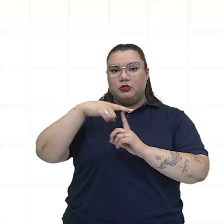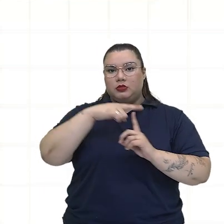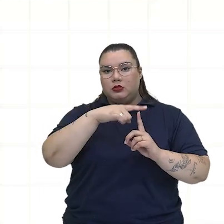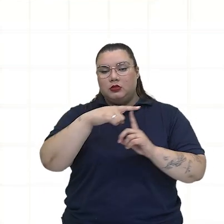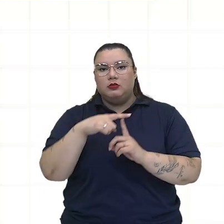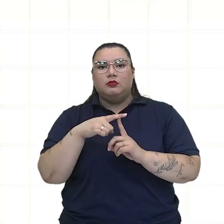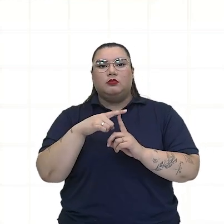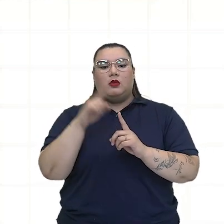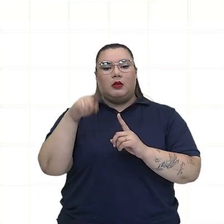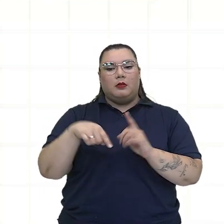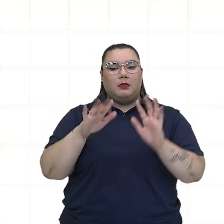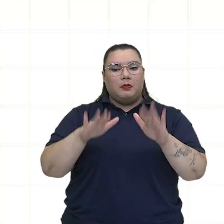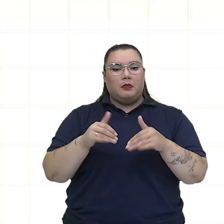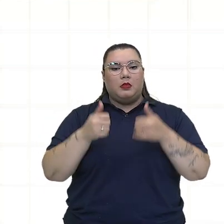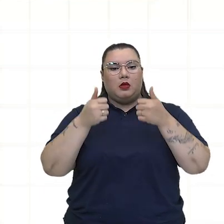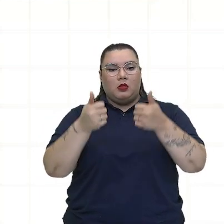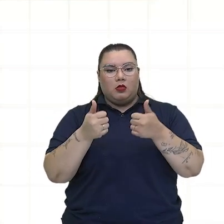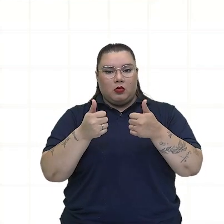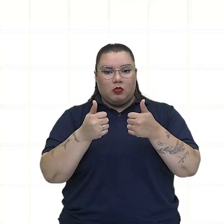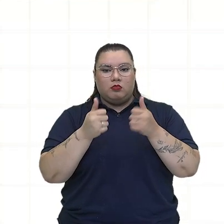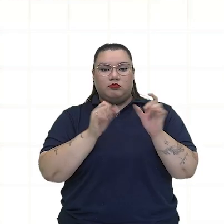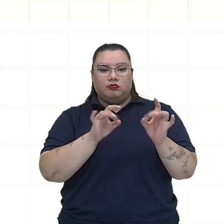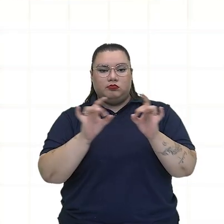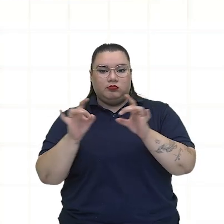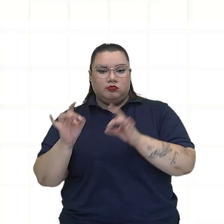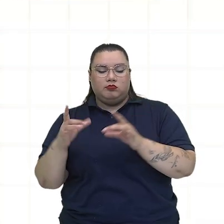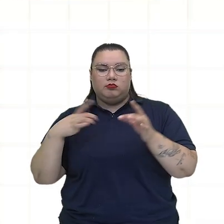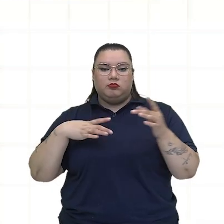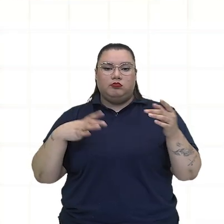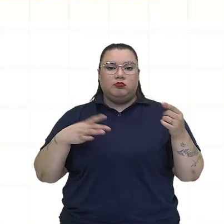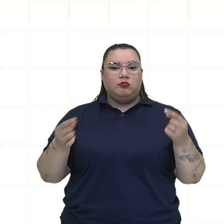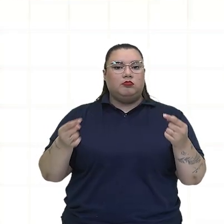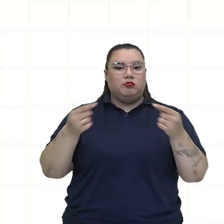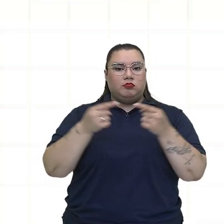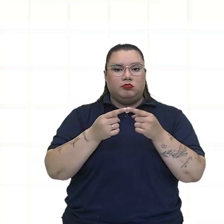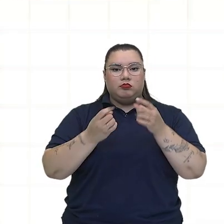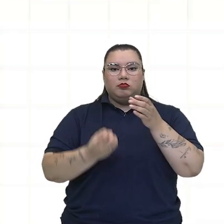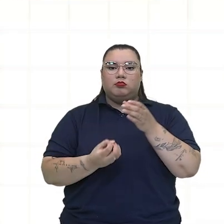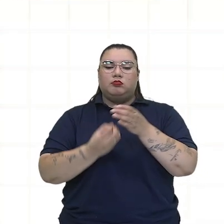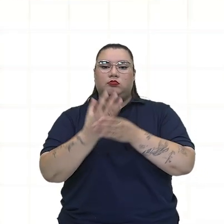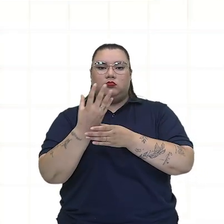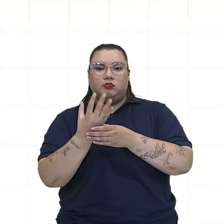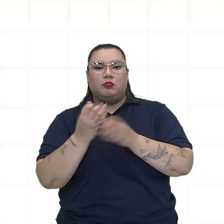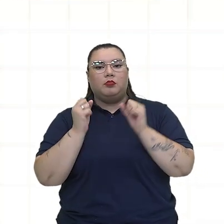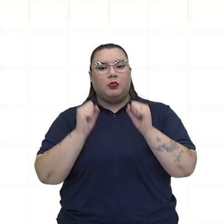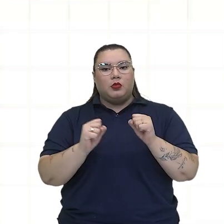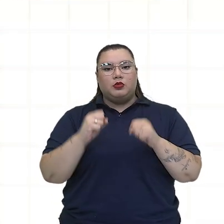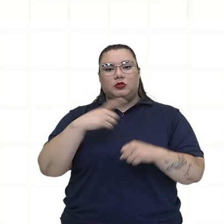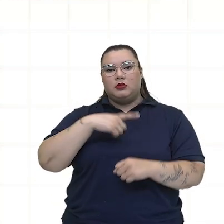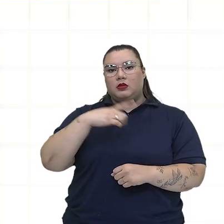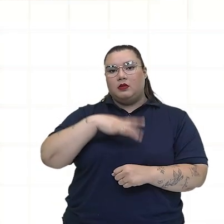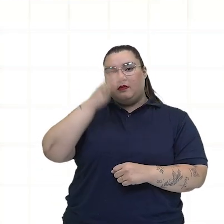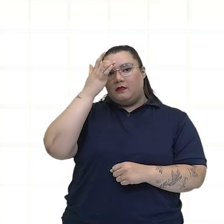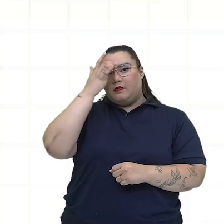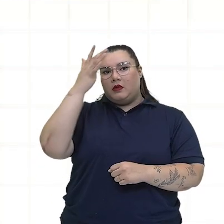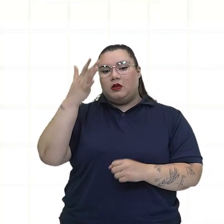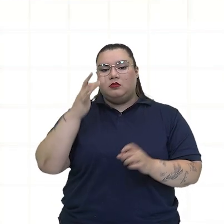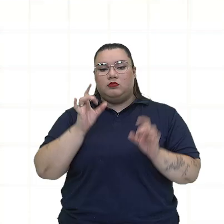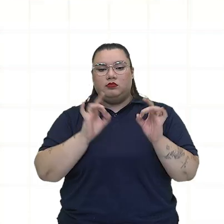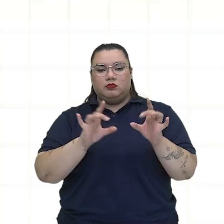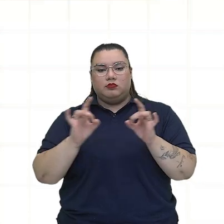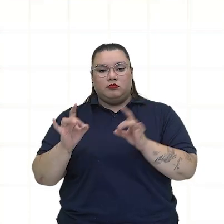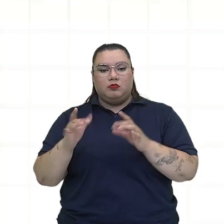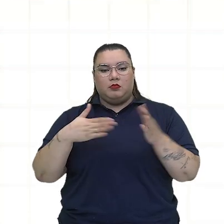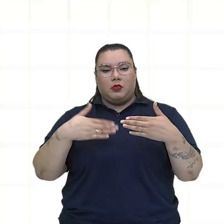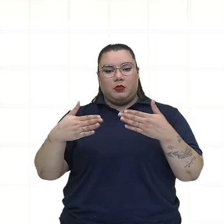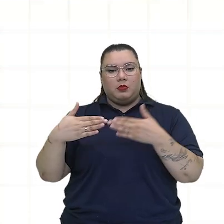são melhor comercializadas, já colocando ali essa criação e pode facilitar, né, a